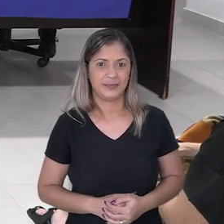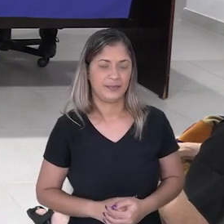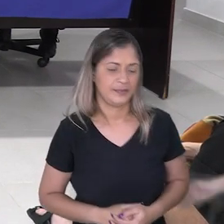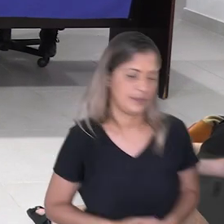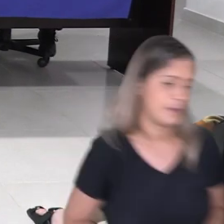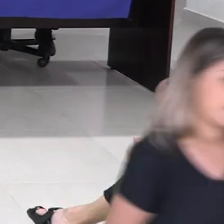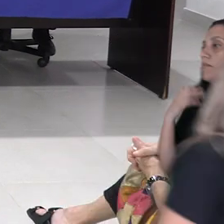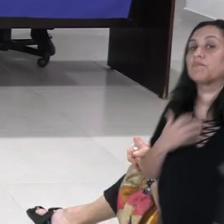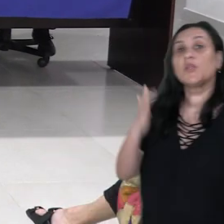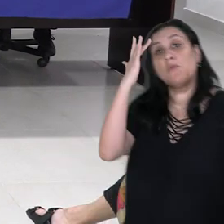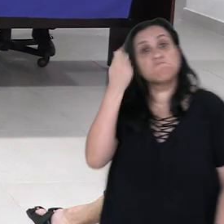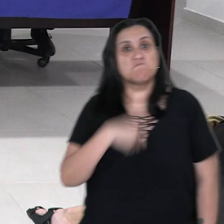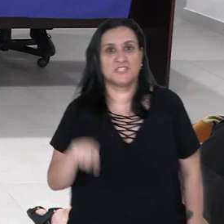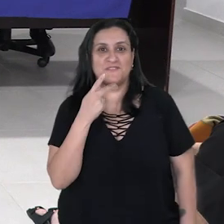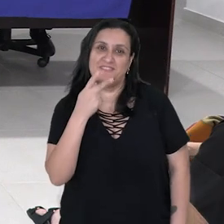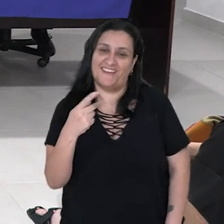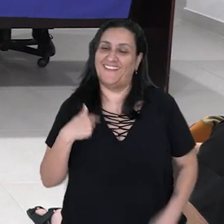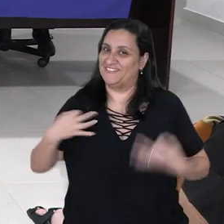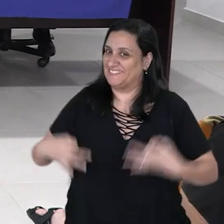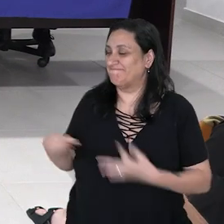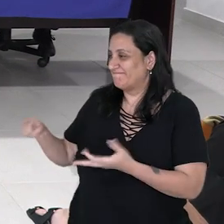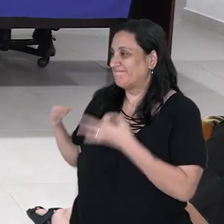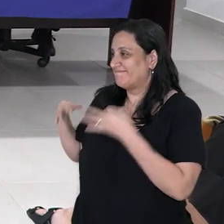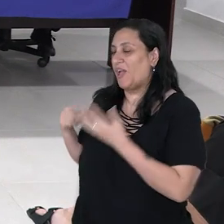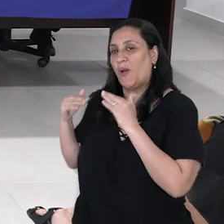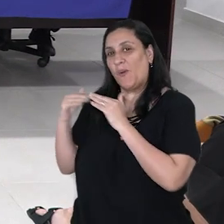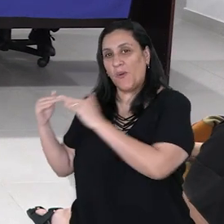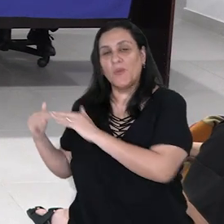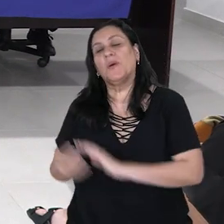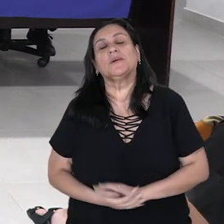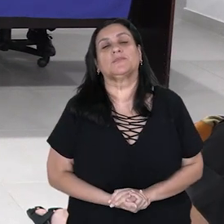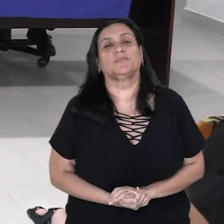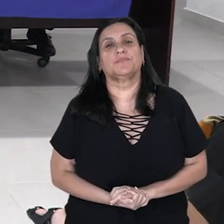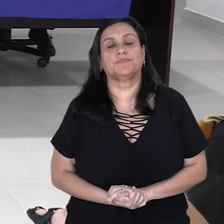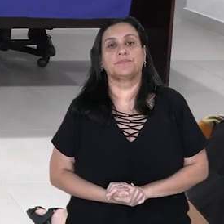Eu acho que eu nem preciso falar que elas já completaram tudo, né? Mas vamos lá.